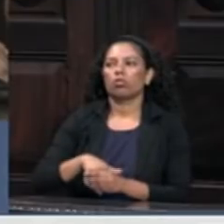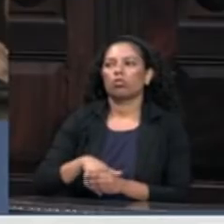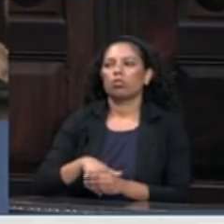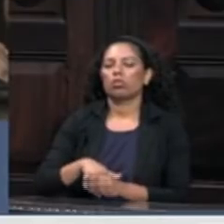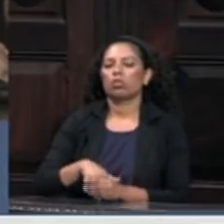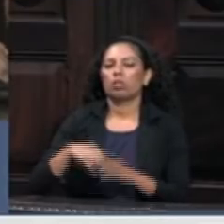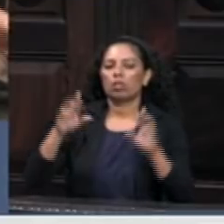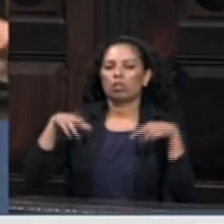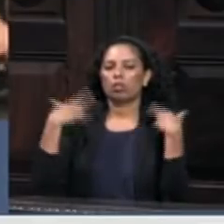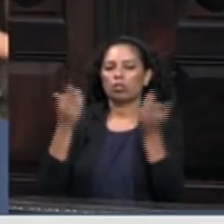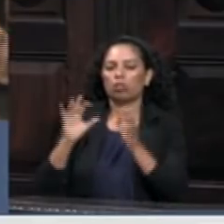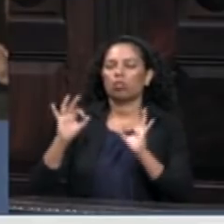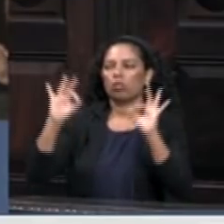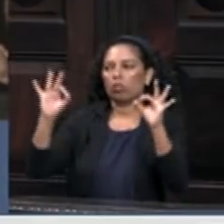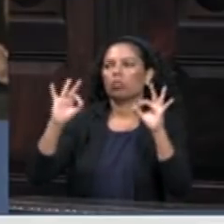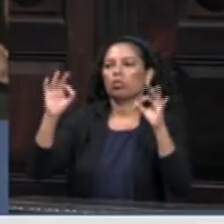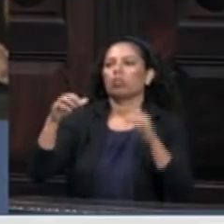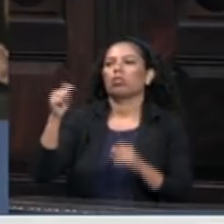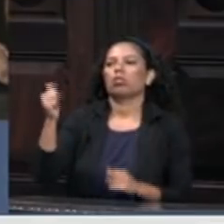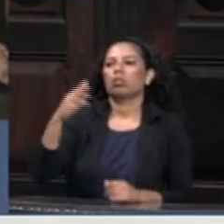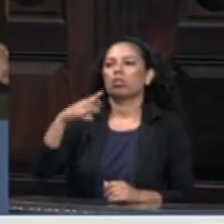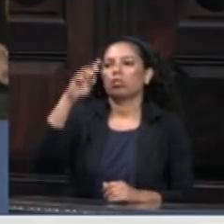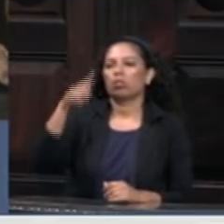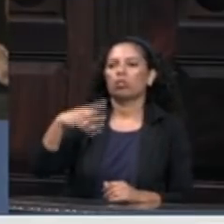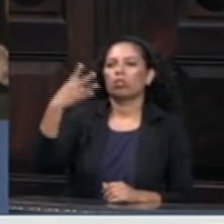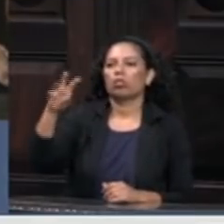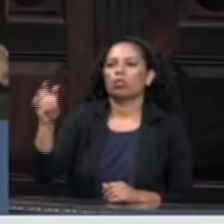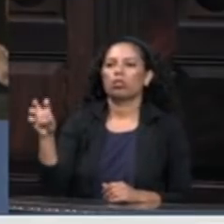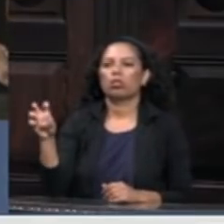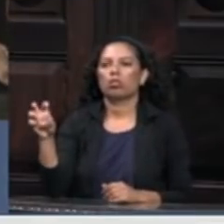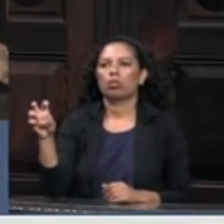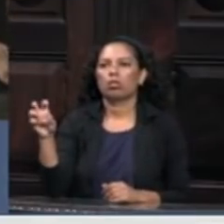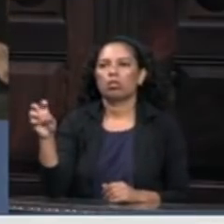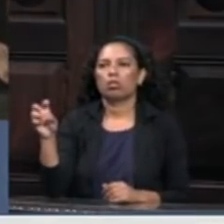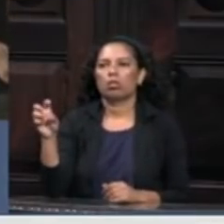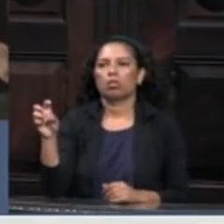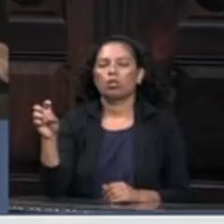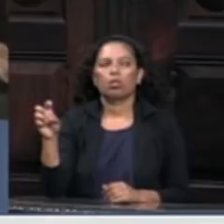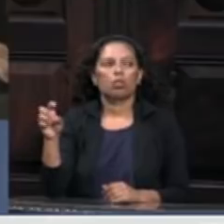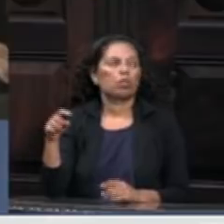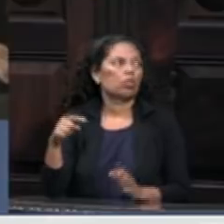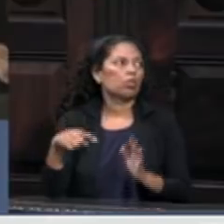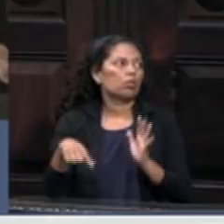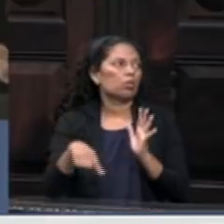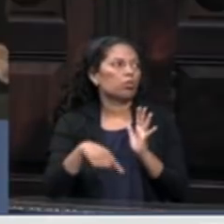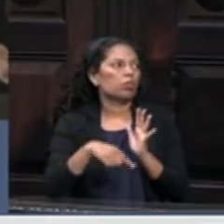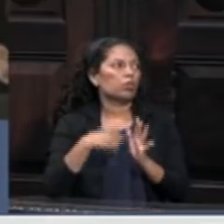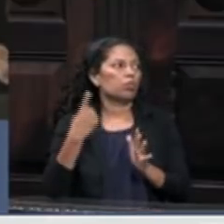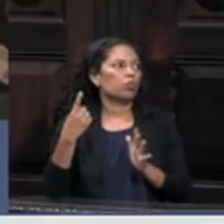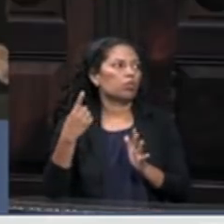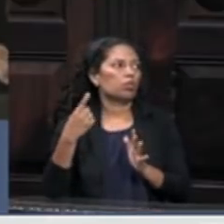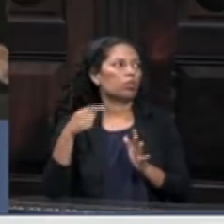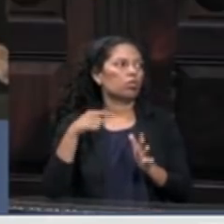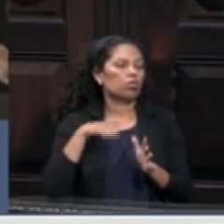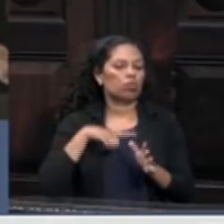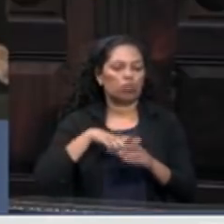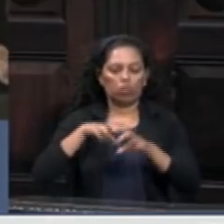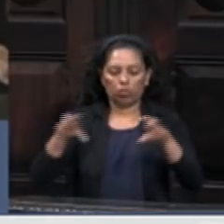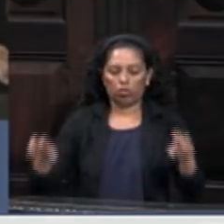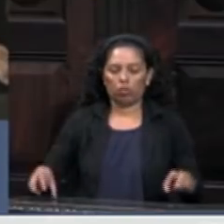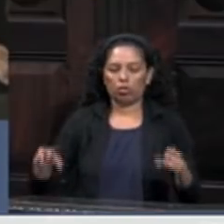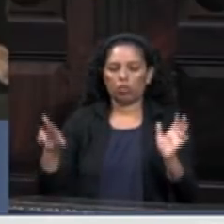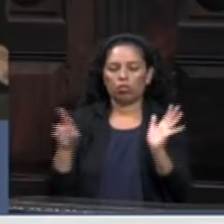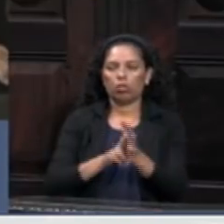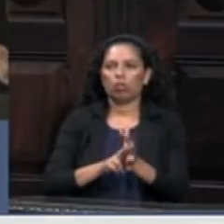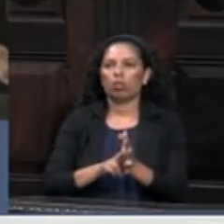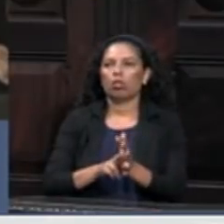14h45. Mas para incluir na pauta. Na qual eu vou votar agora. Primeira coisa há sobre a mesa o requerimento, mas eu quero ouvir